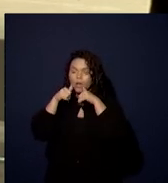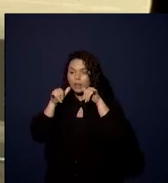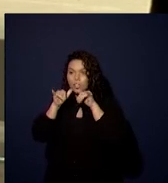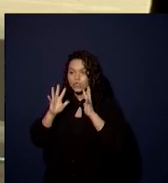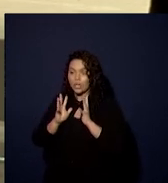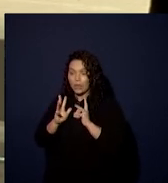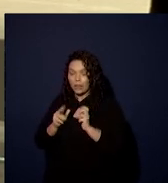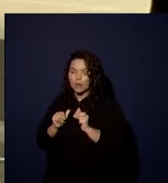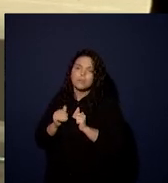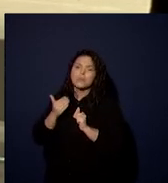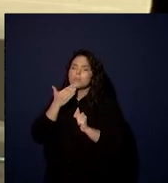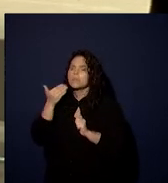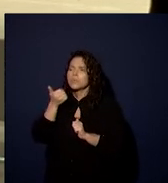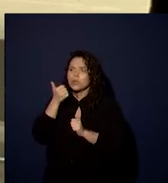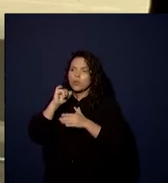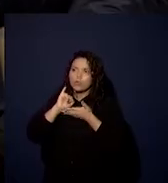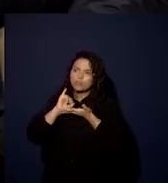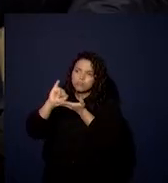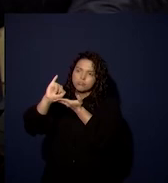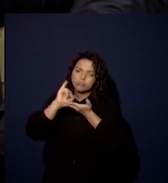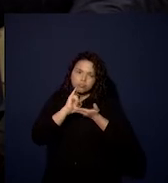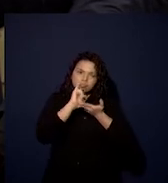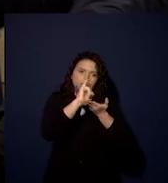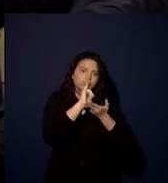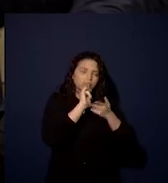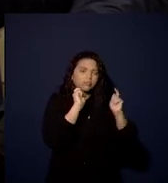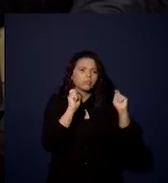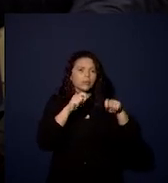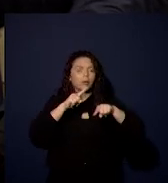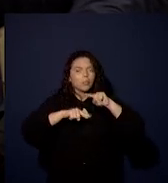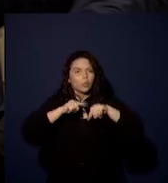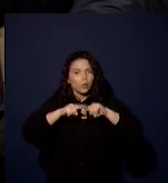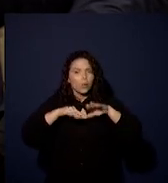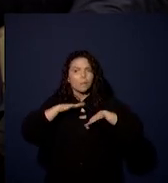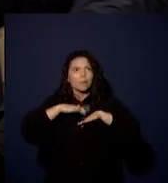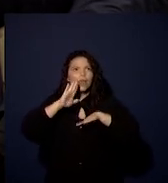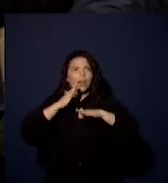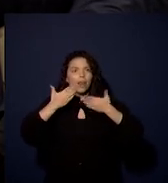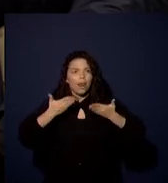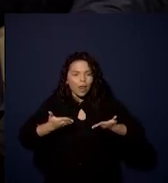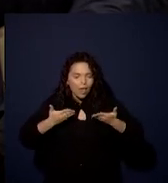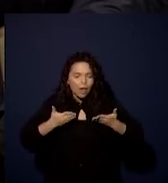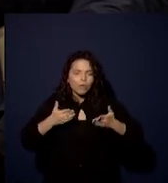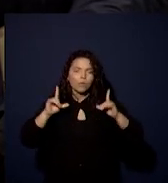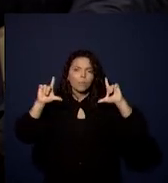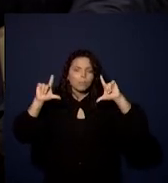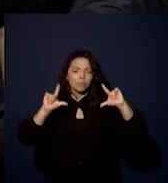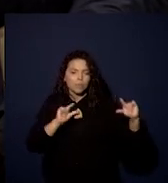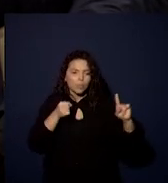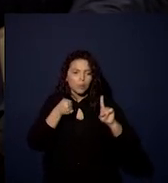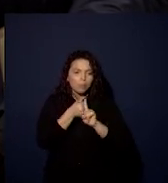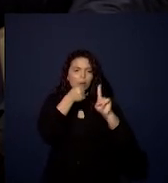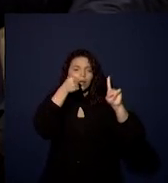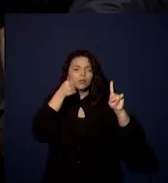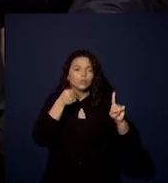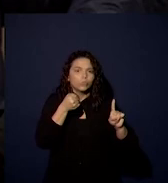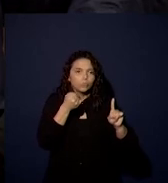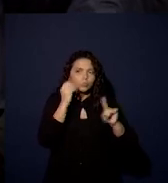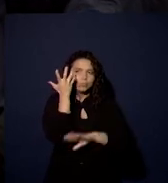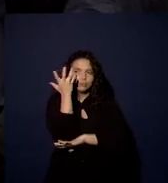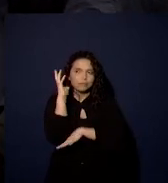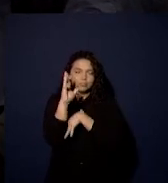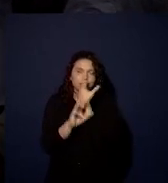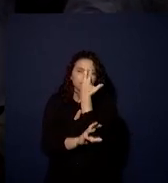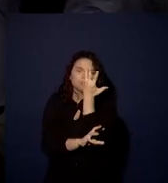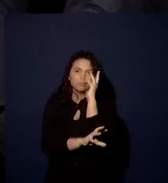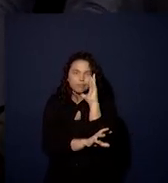energia no país melhor seria exportar produtos mais mais leves e com menos impactos de carbono muito interessante